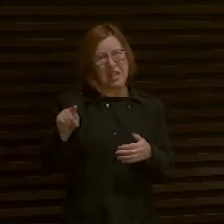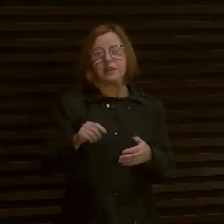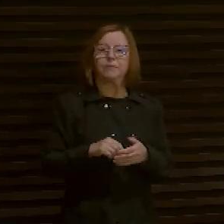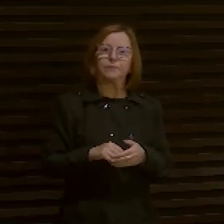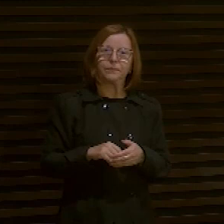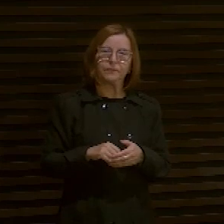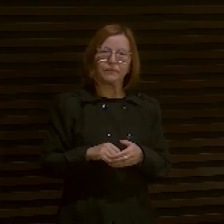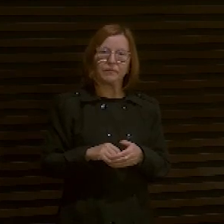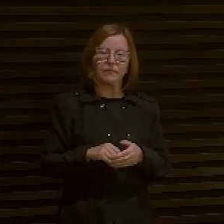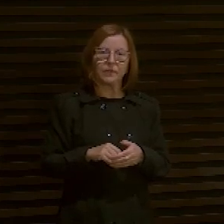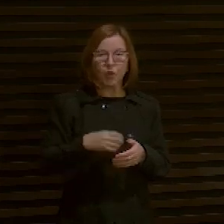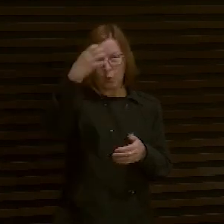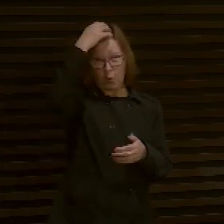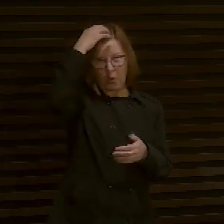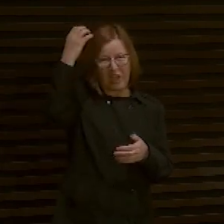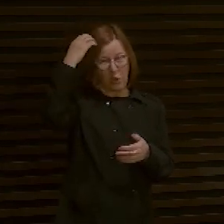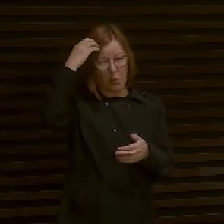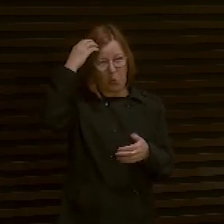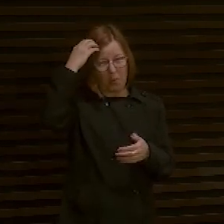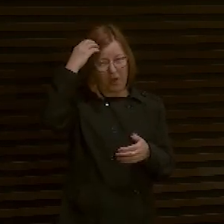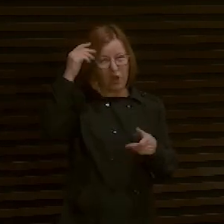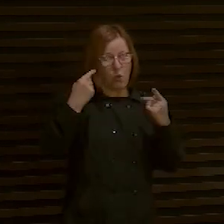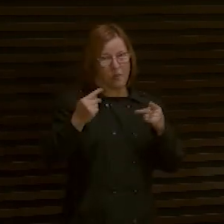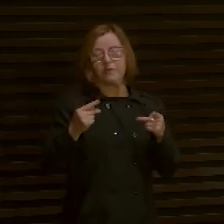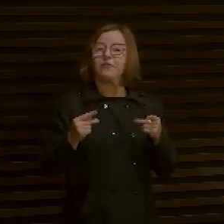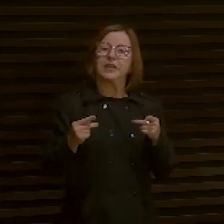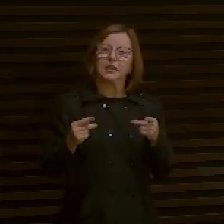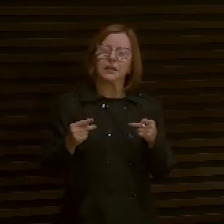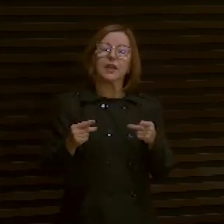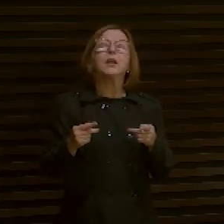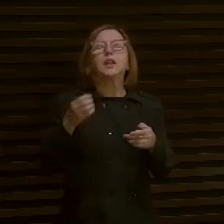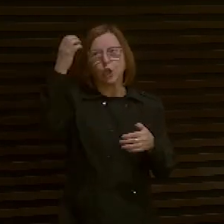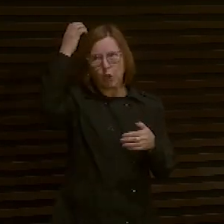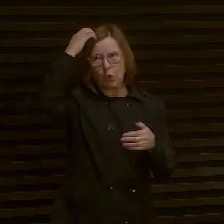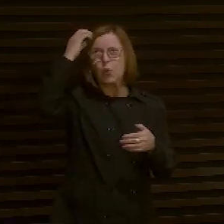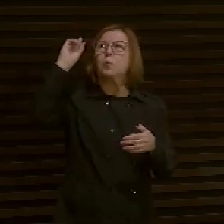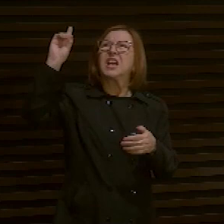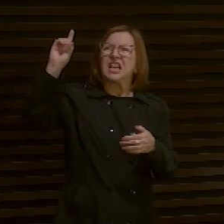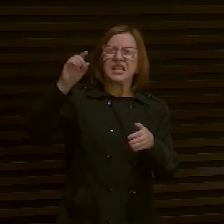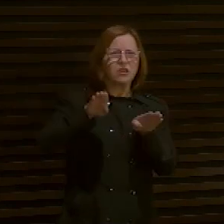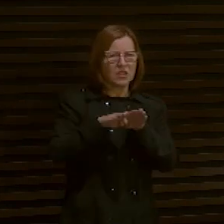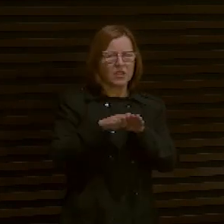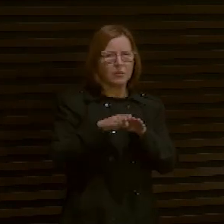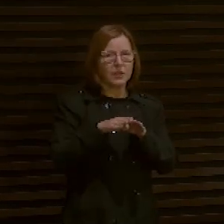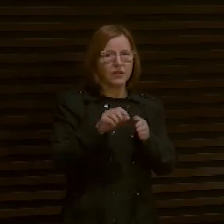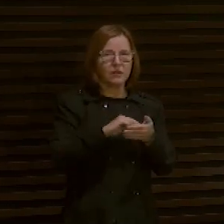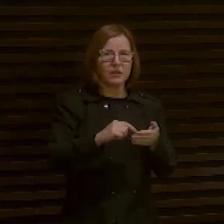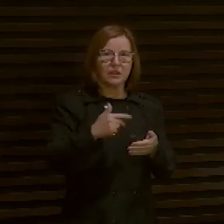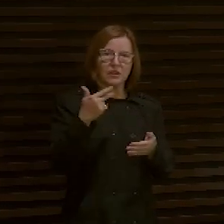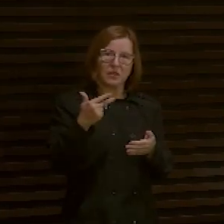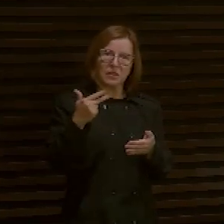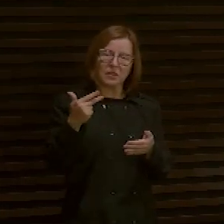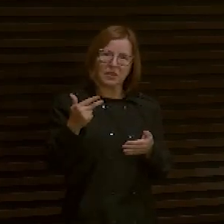Eliseu. E não satisfeito, o rei culpando Deus também. Nós vemos o versículo 33 do capítulo 6,